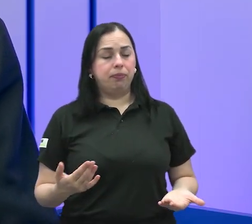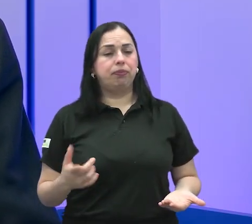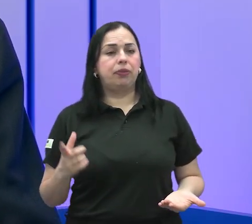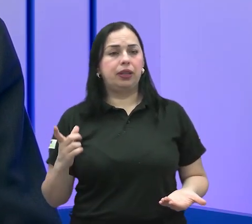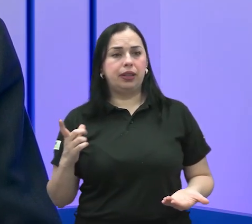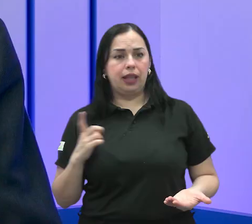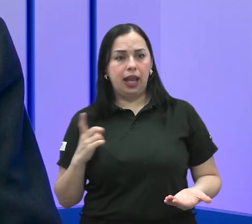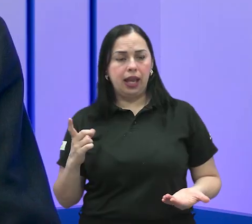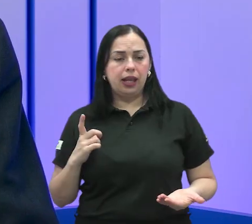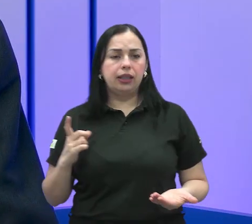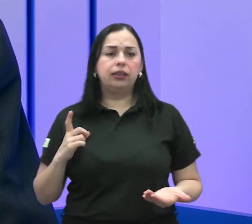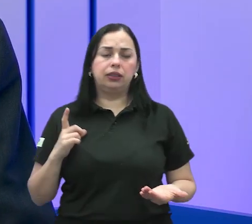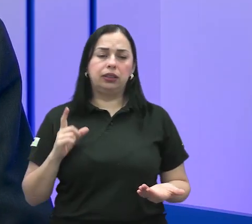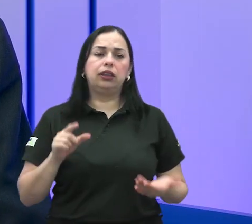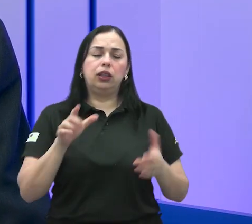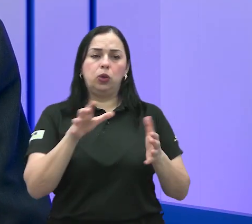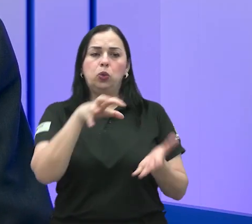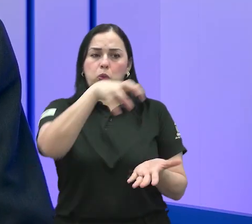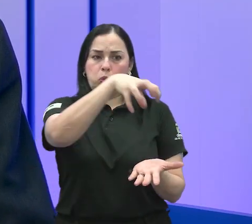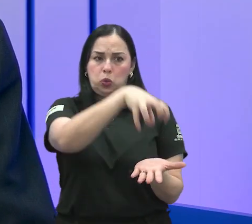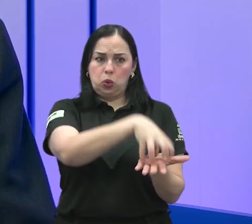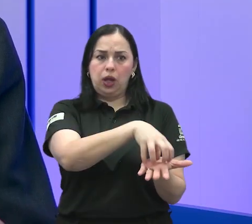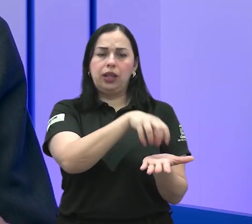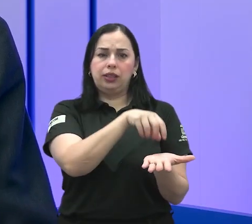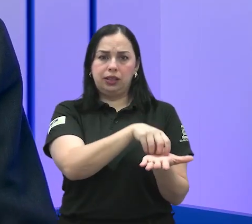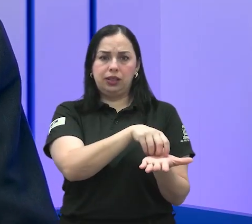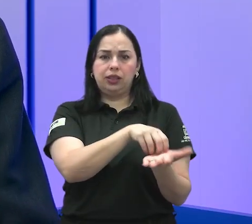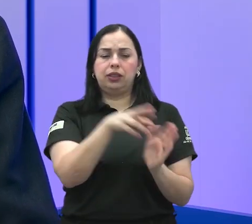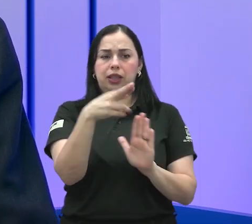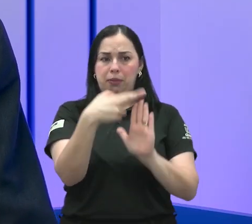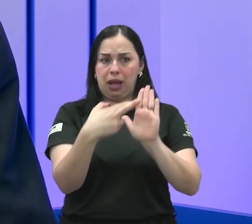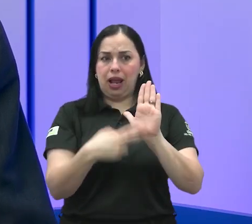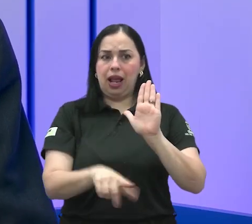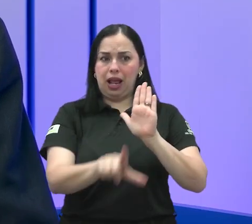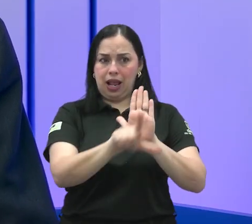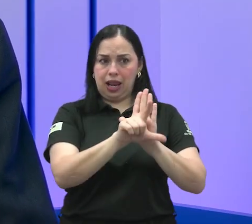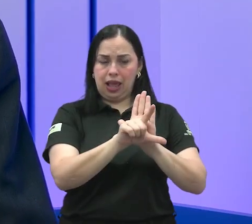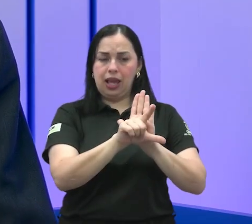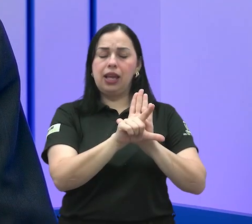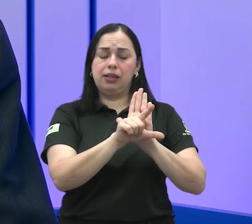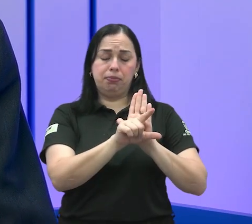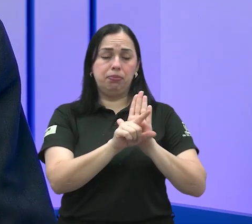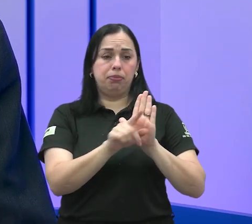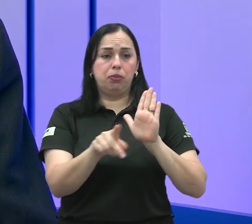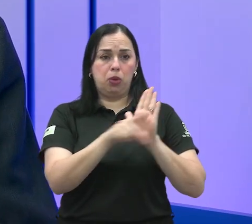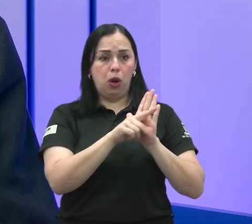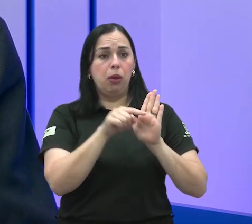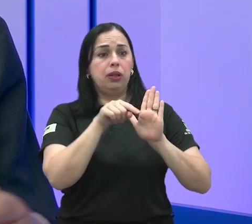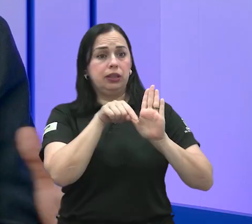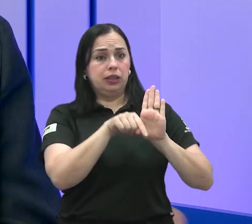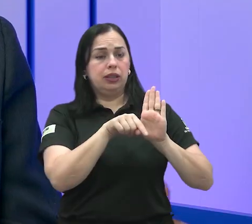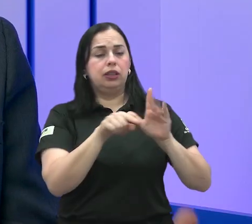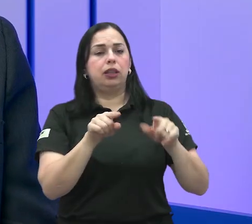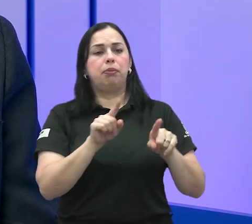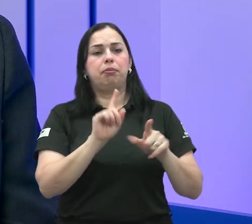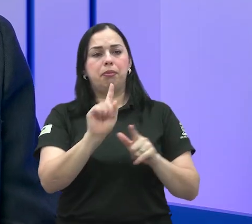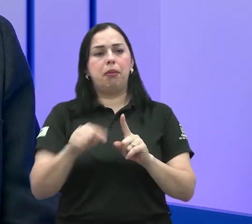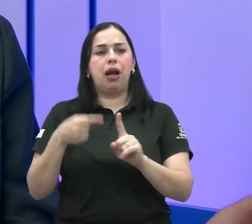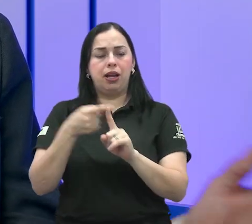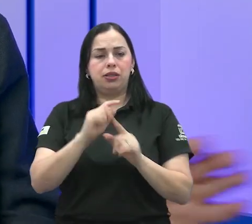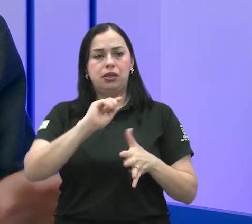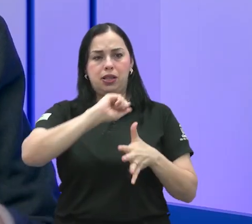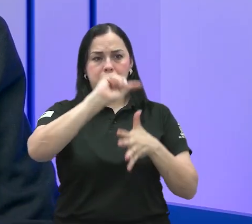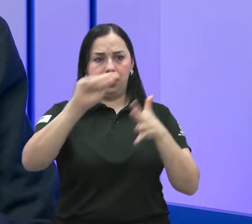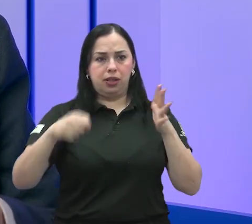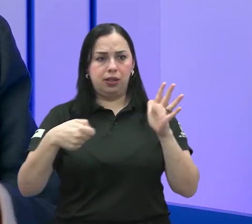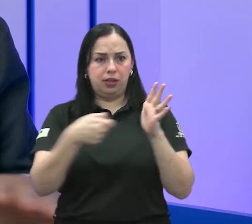tipo de demanda judicial específica, que é regulamentado por uma lei própria, que é a Lei de Ação Civil Pública. Junto com o Código de Defesa do